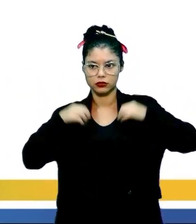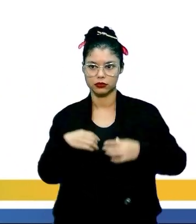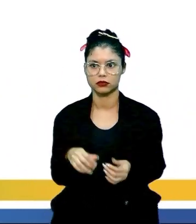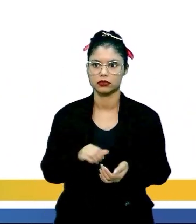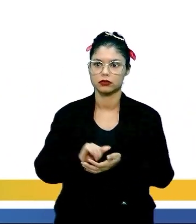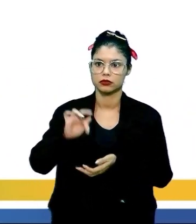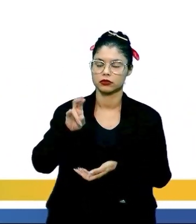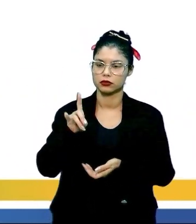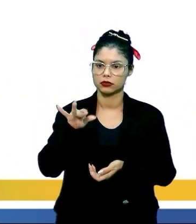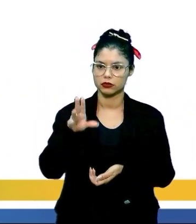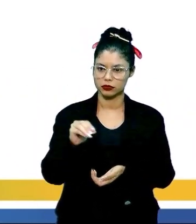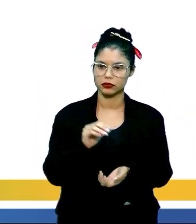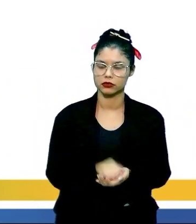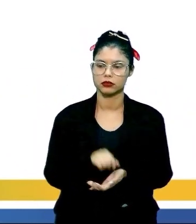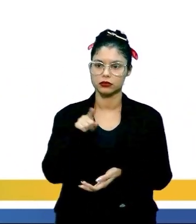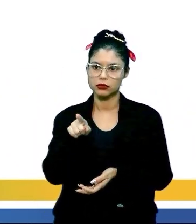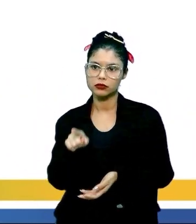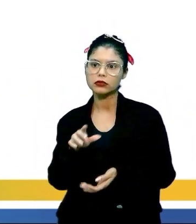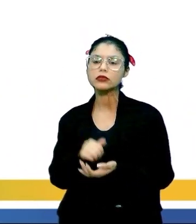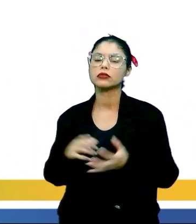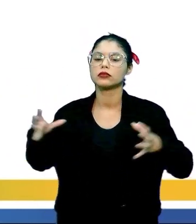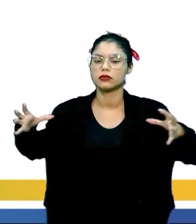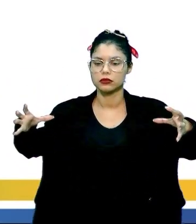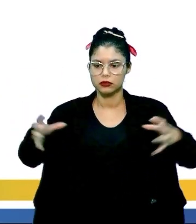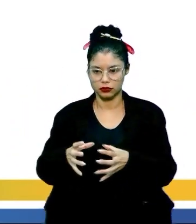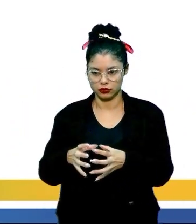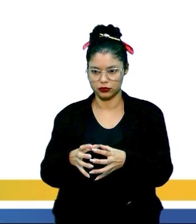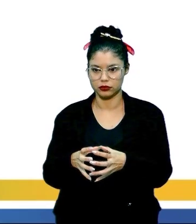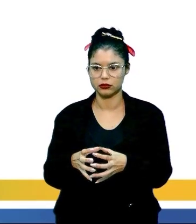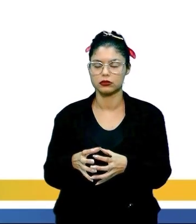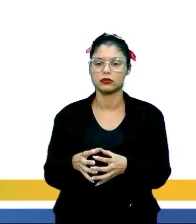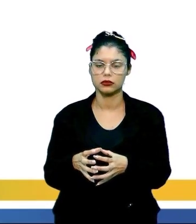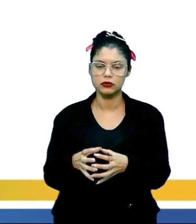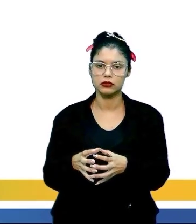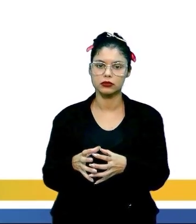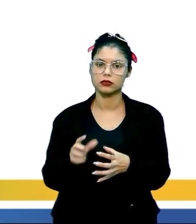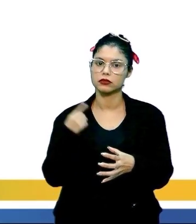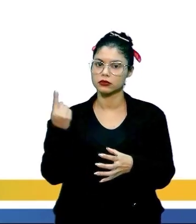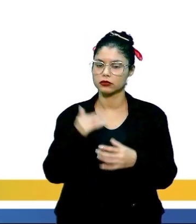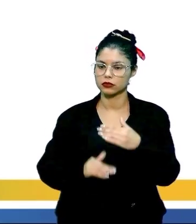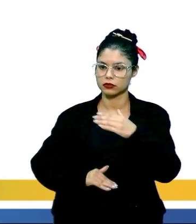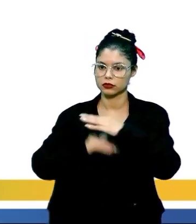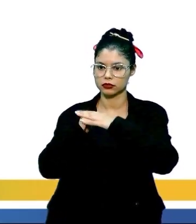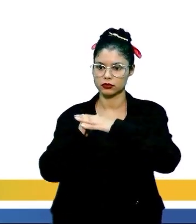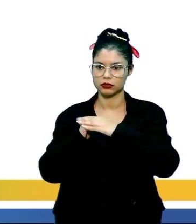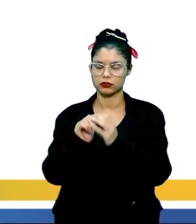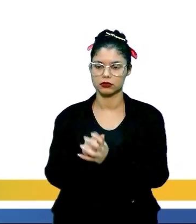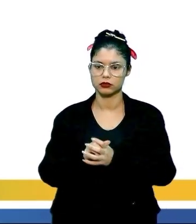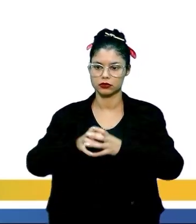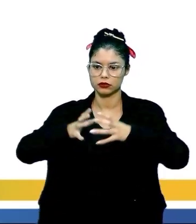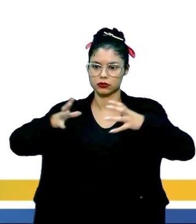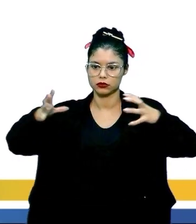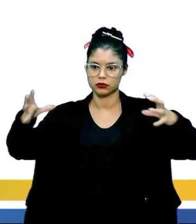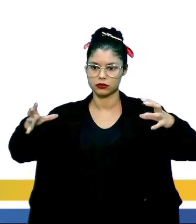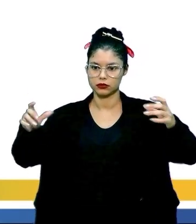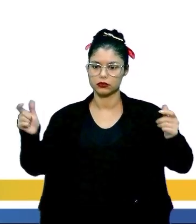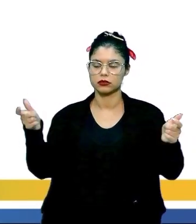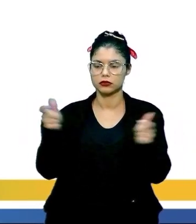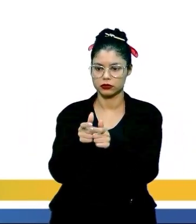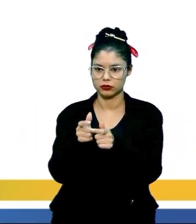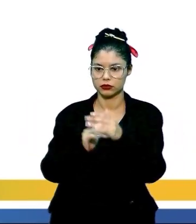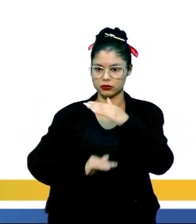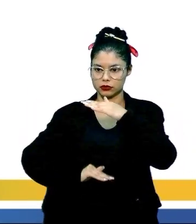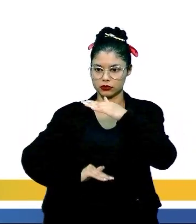é rarefeito. Então, ar comprimido é submetido a uma alta pressão e o ar rarefeito é submetido